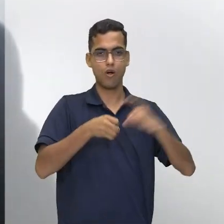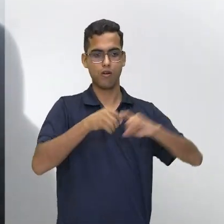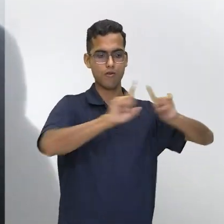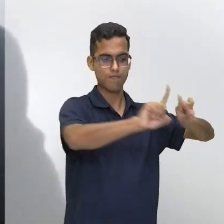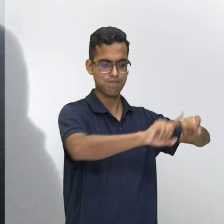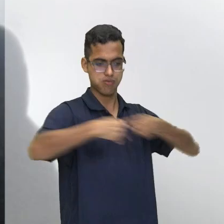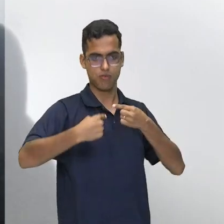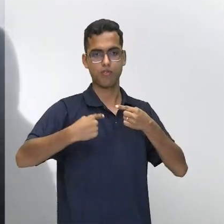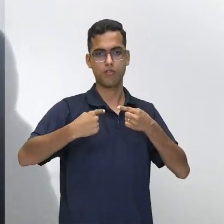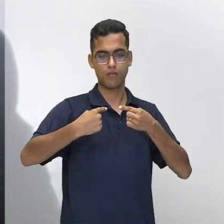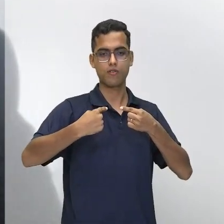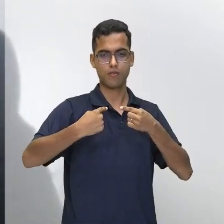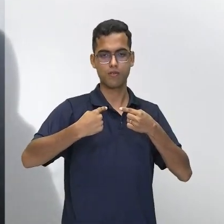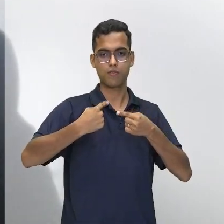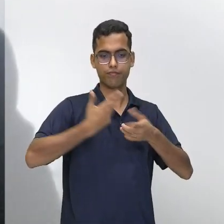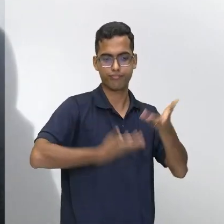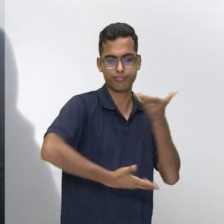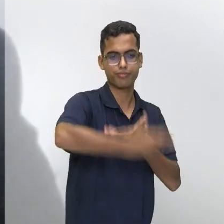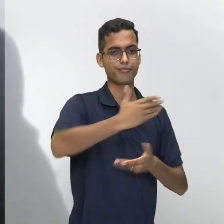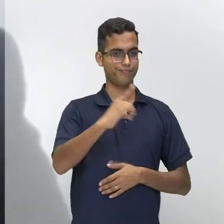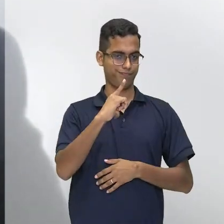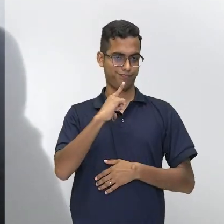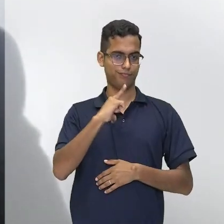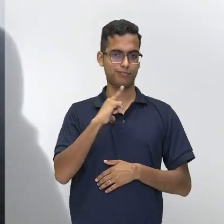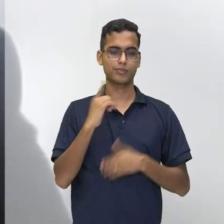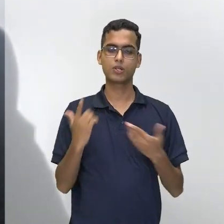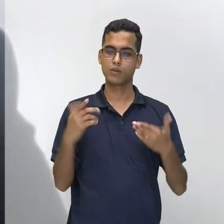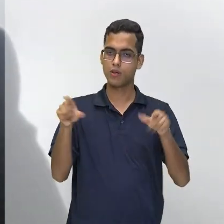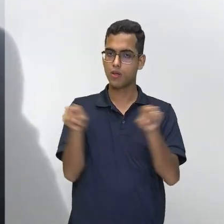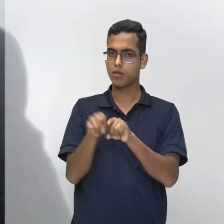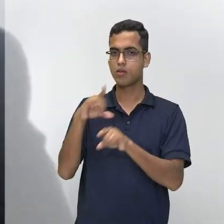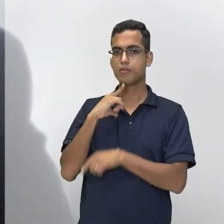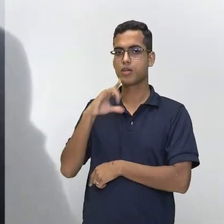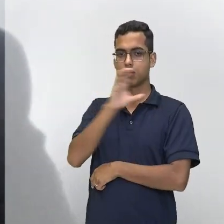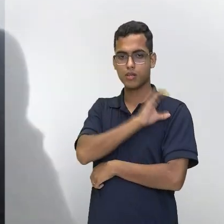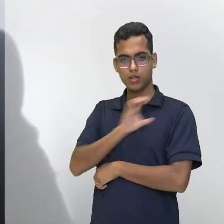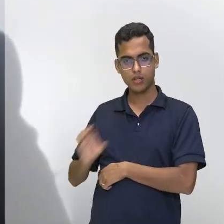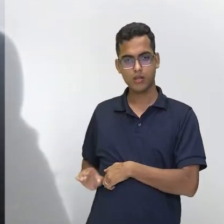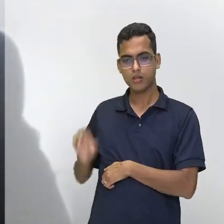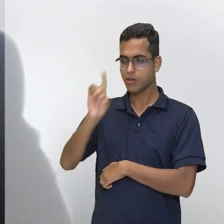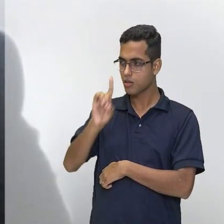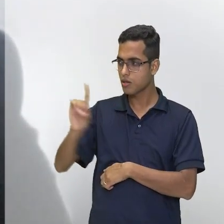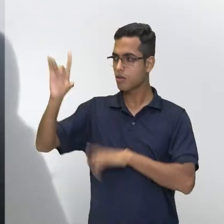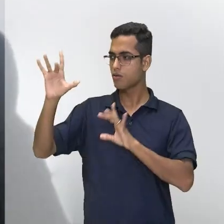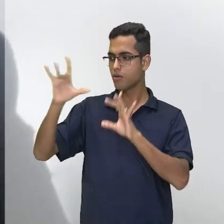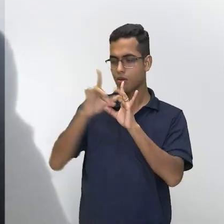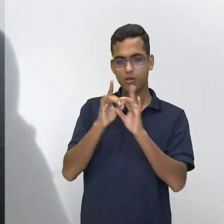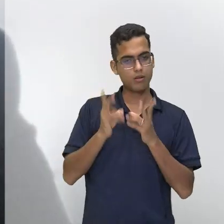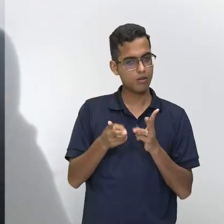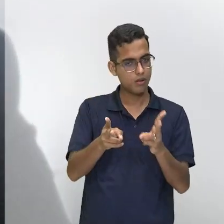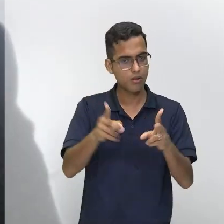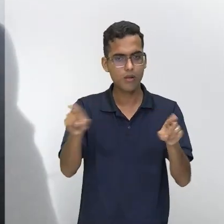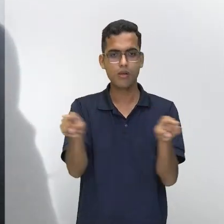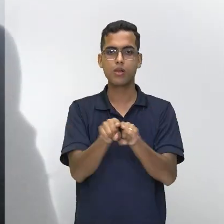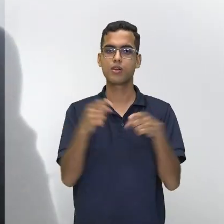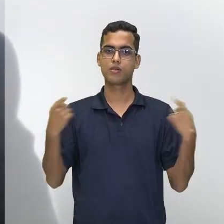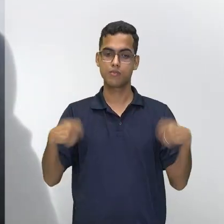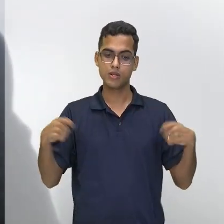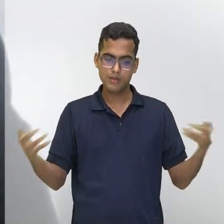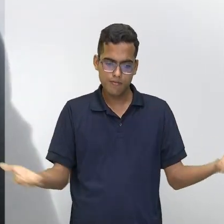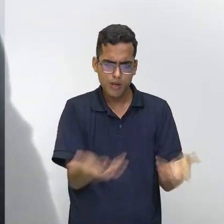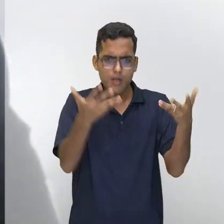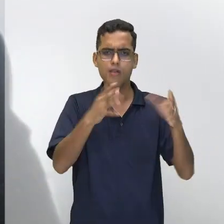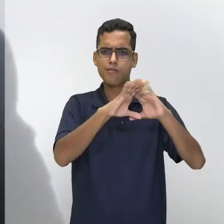assim que nós temos visto, não é mesmo? Portanto, como líderes, nós precisamos mobilizar a comunidade. E